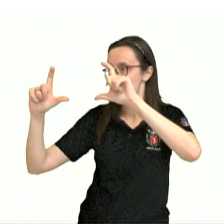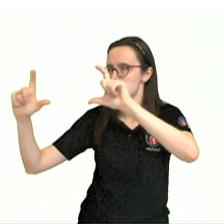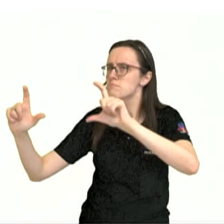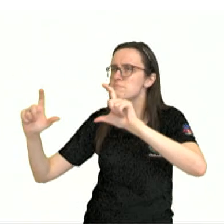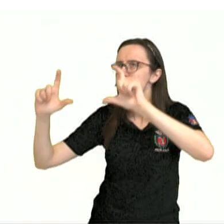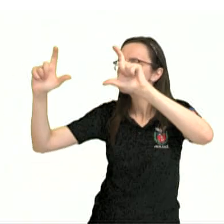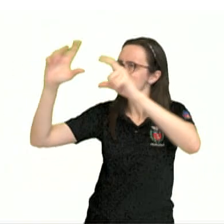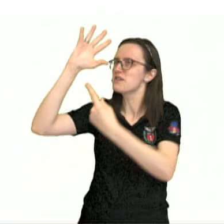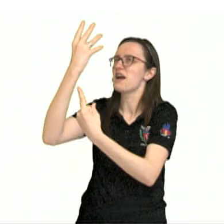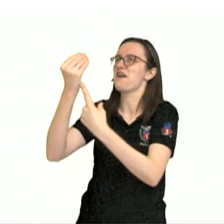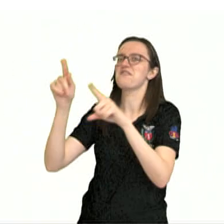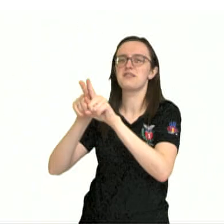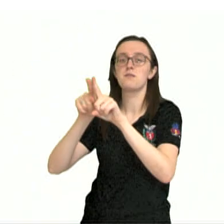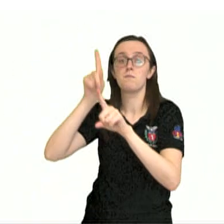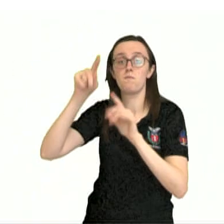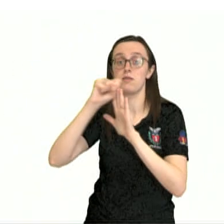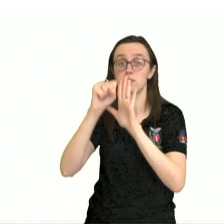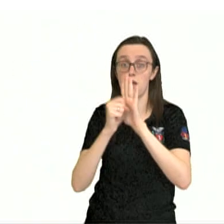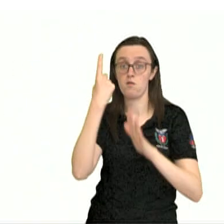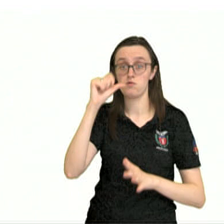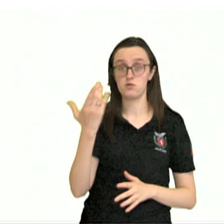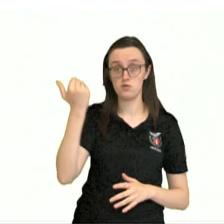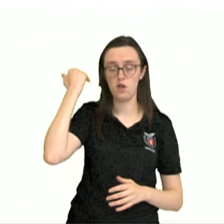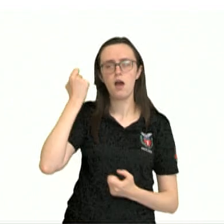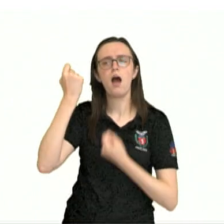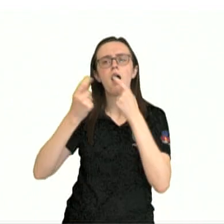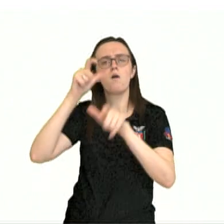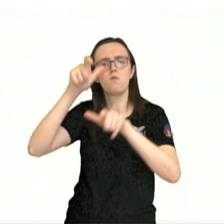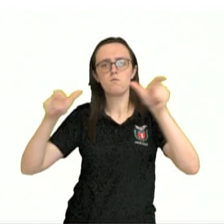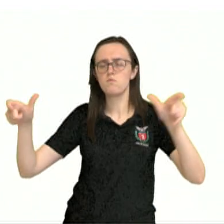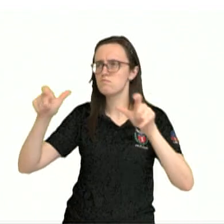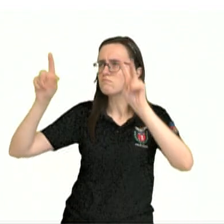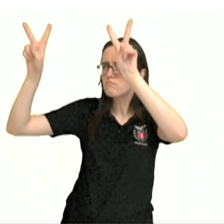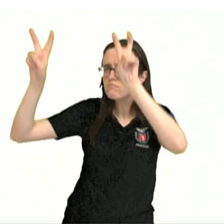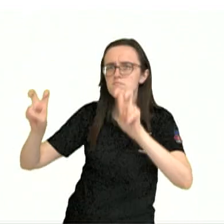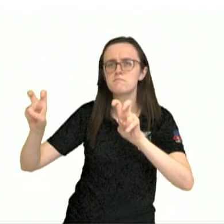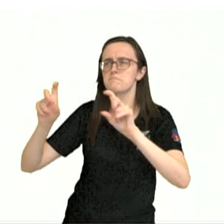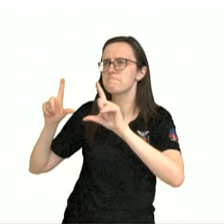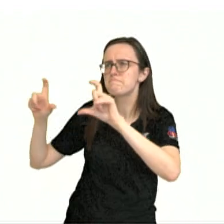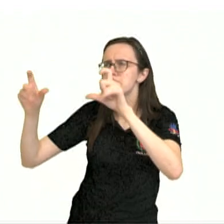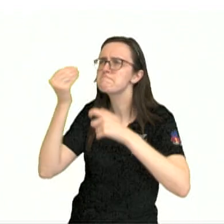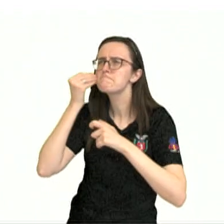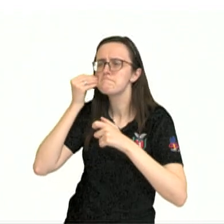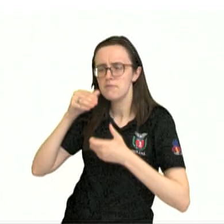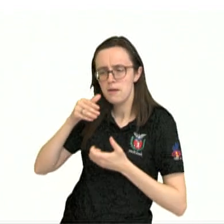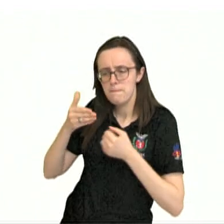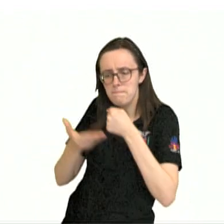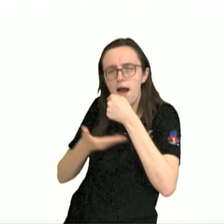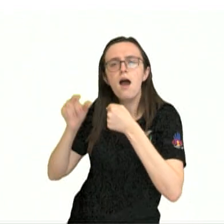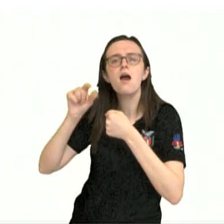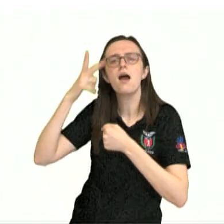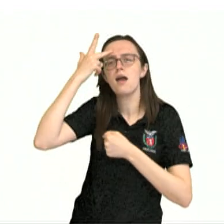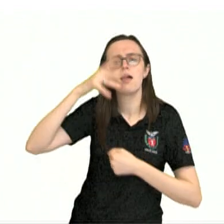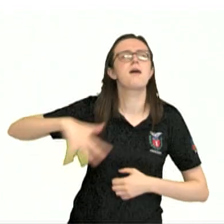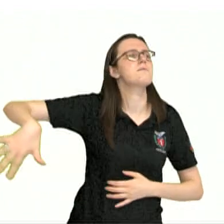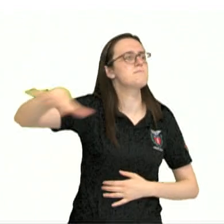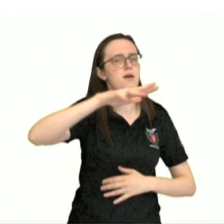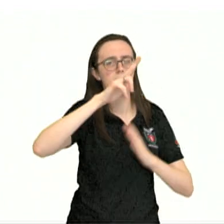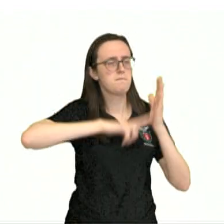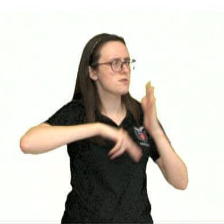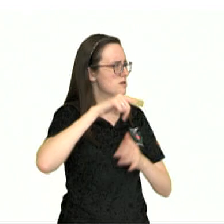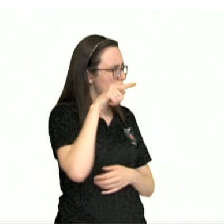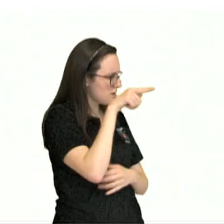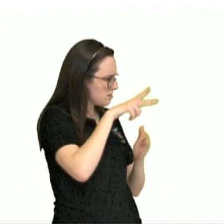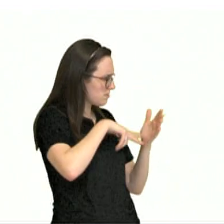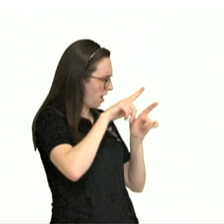a ser frequentes ainda no século XIX. Alguns trabalhavam temas e motivos baseando-se no que era comum à pintura.